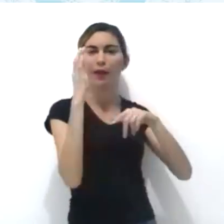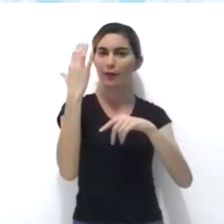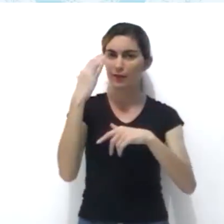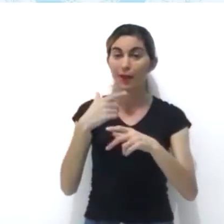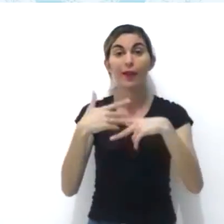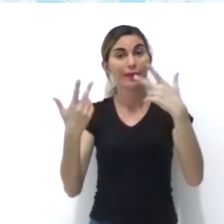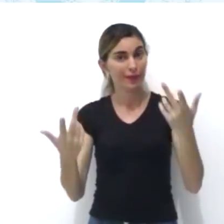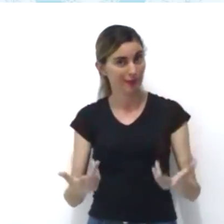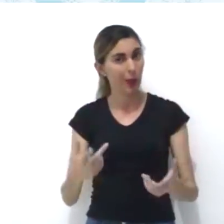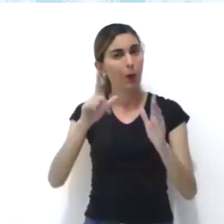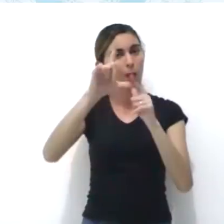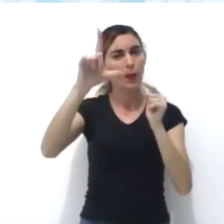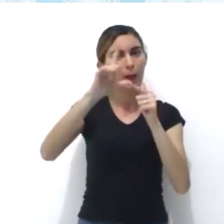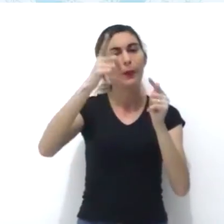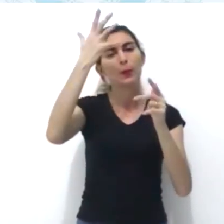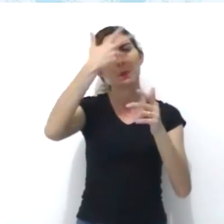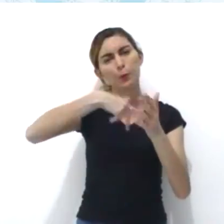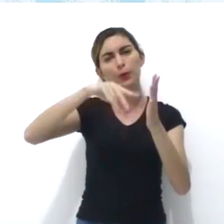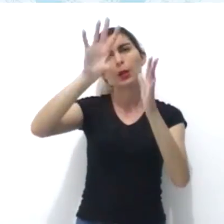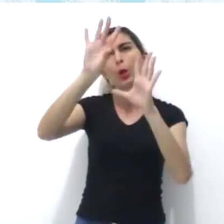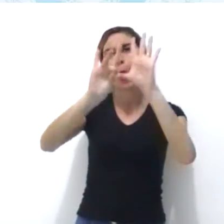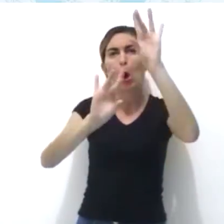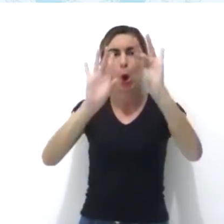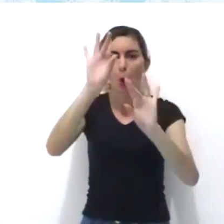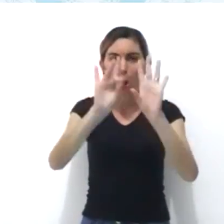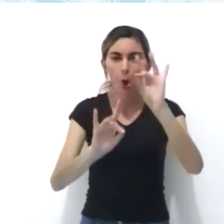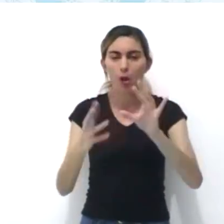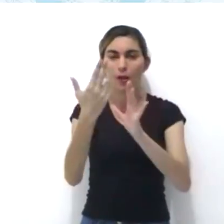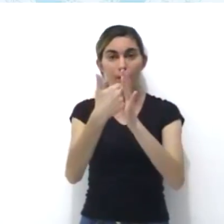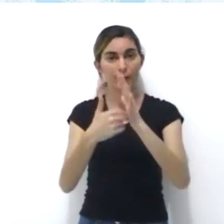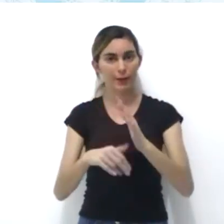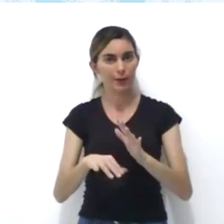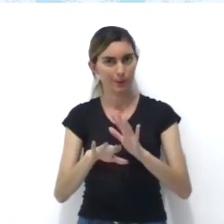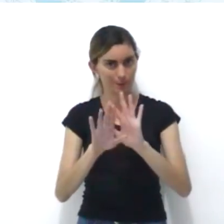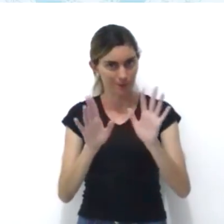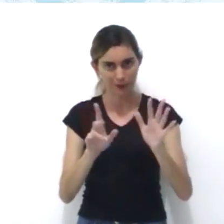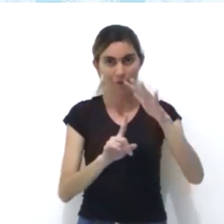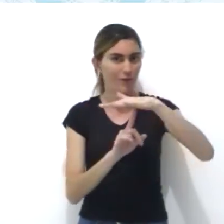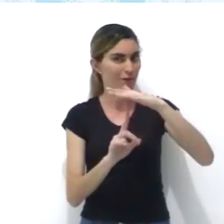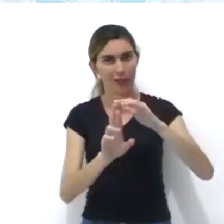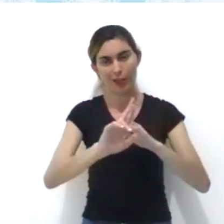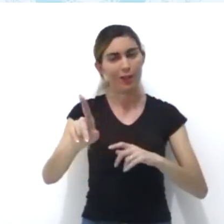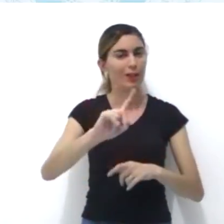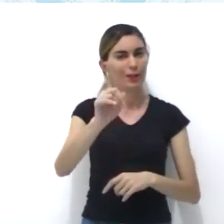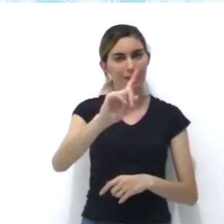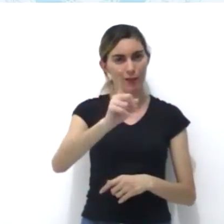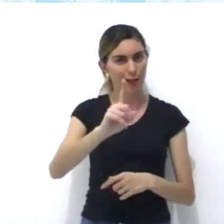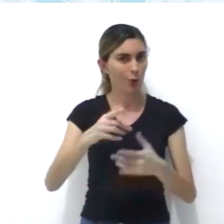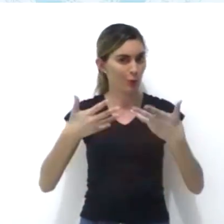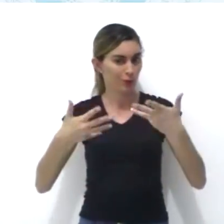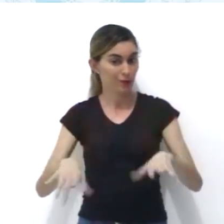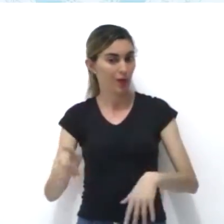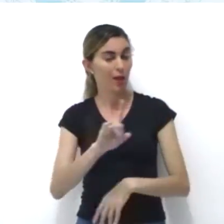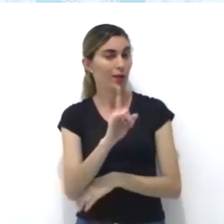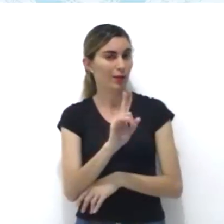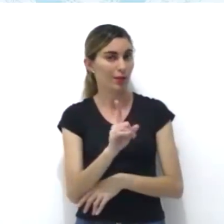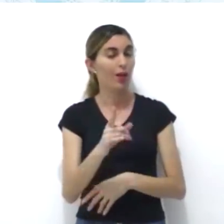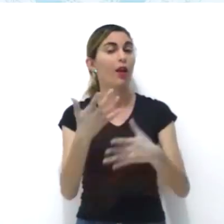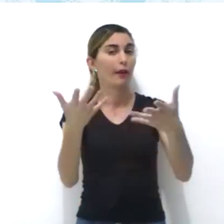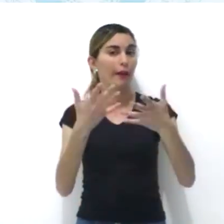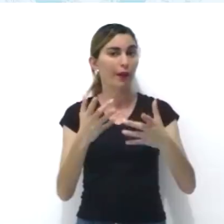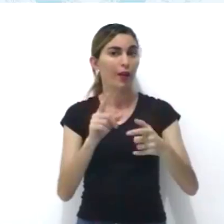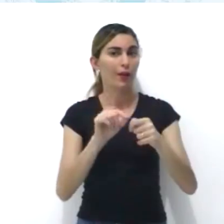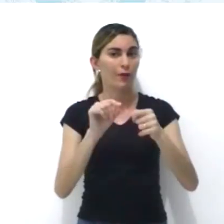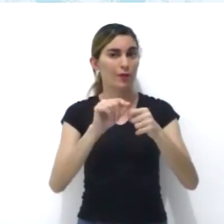de ciências? Aquela letra bonita, cola lá as imagens? As feiras não pedem isso, as feiras não querem